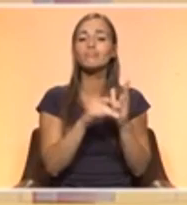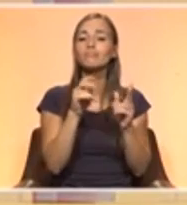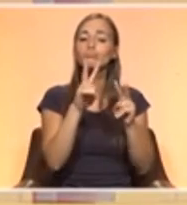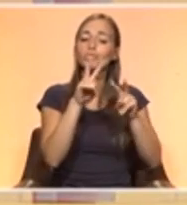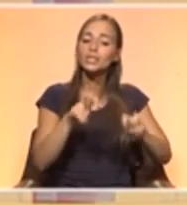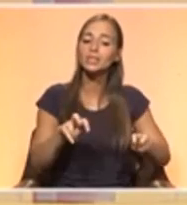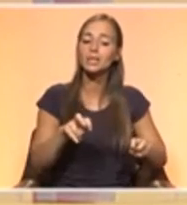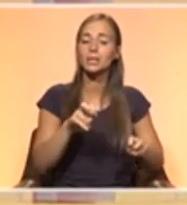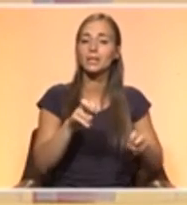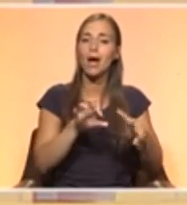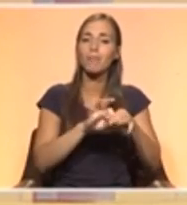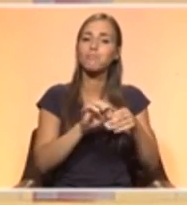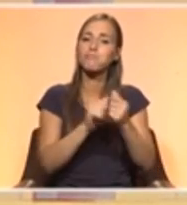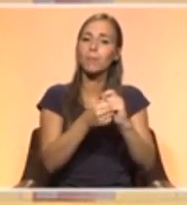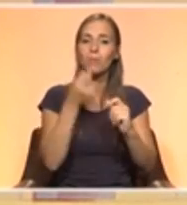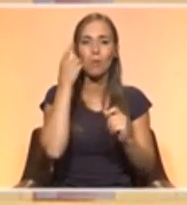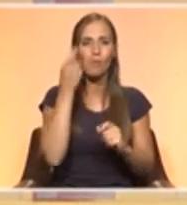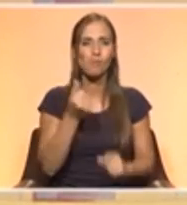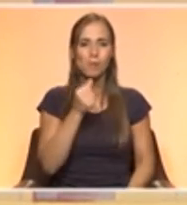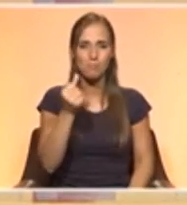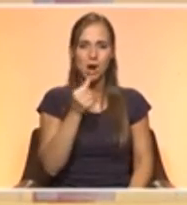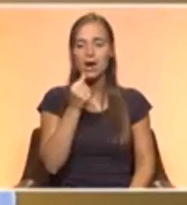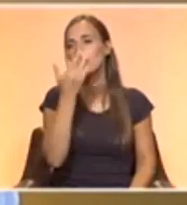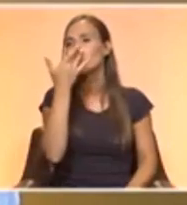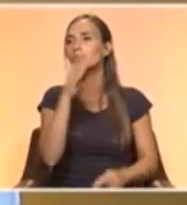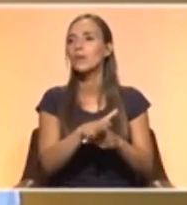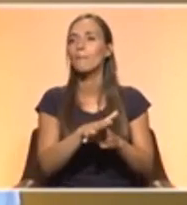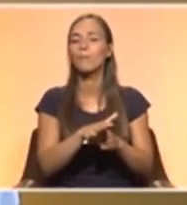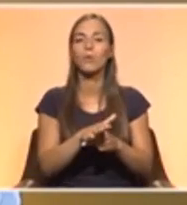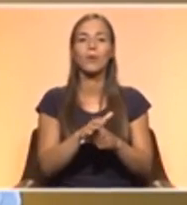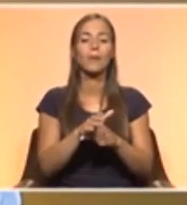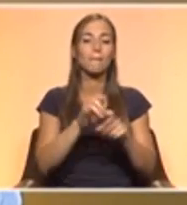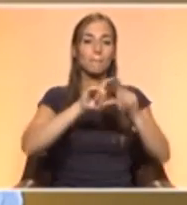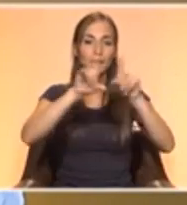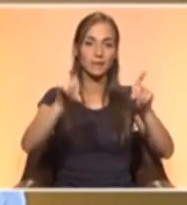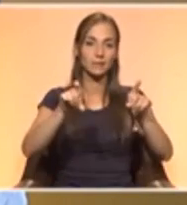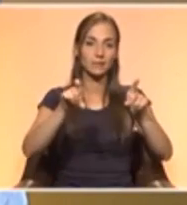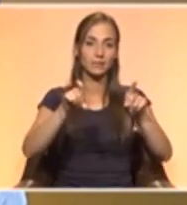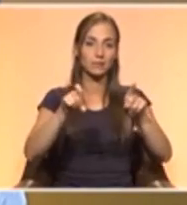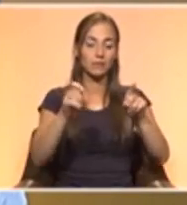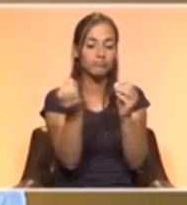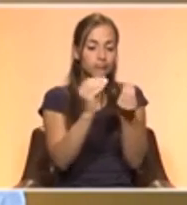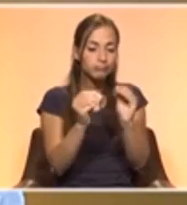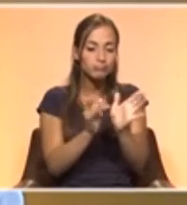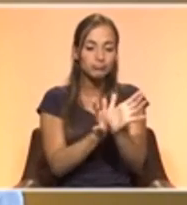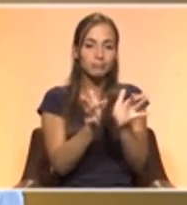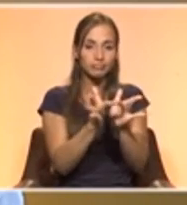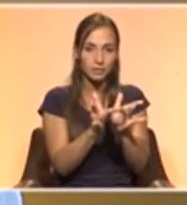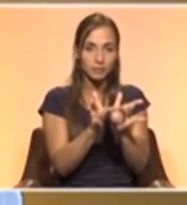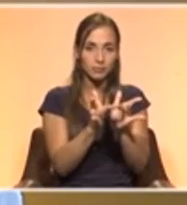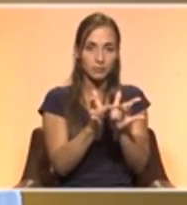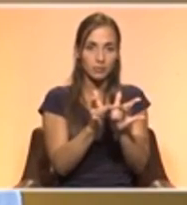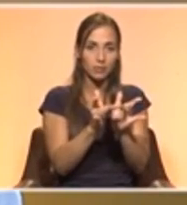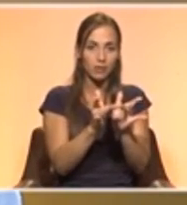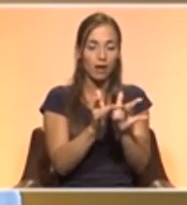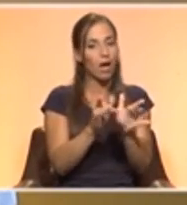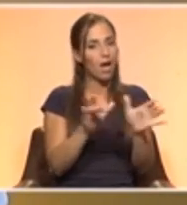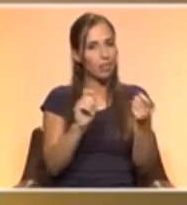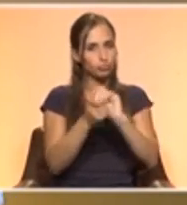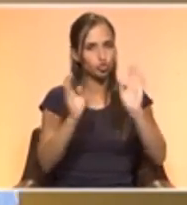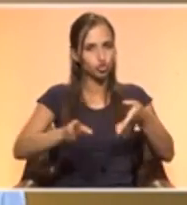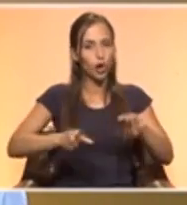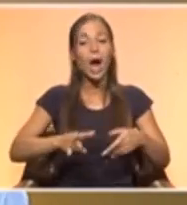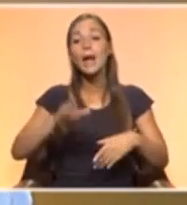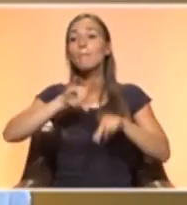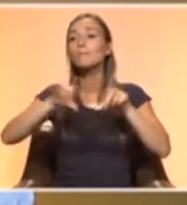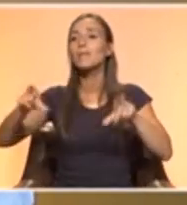feito adap exatamente uma empresa que faça agora um website já é adaptado presesa que não fez agora deve adaptá-lo Esse é o passo que deve dar porque